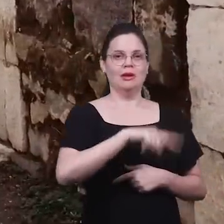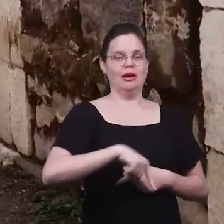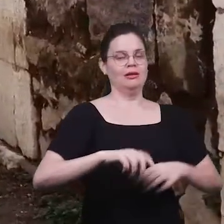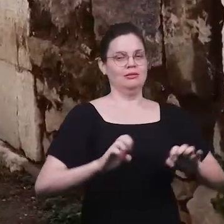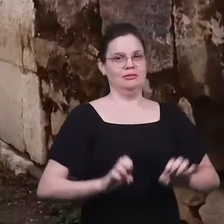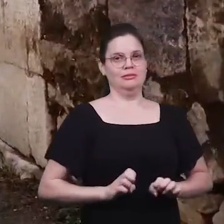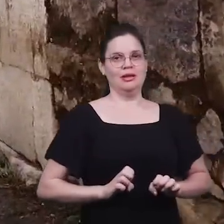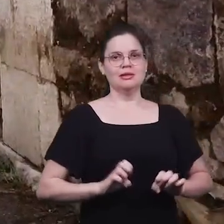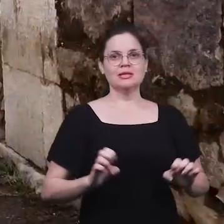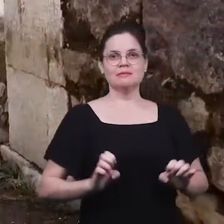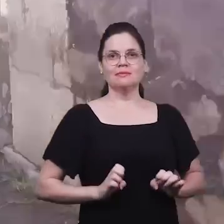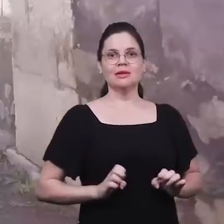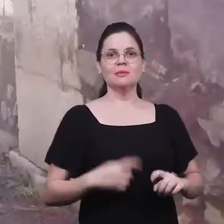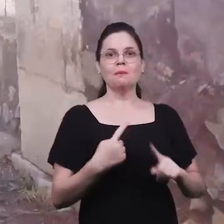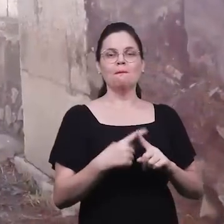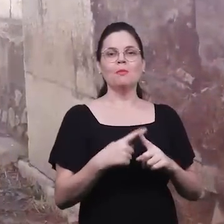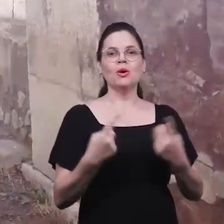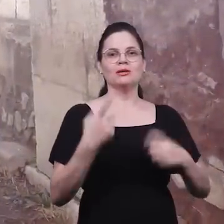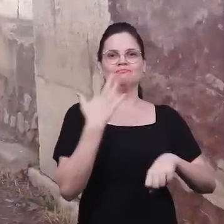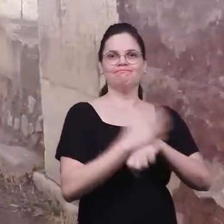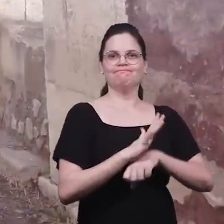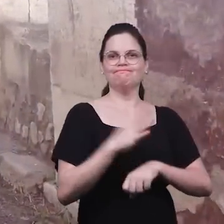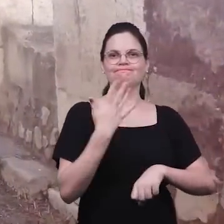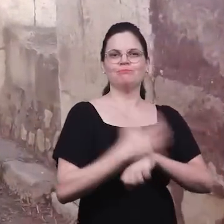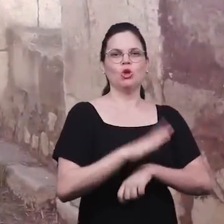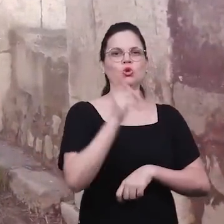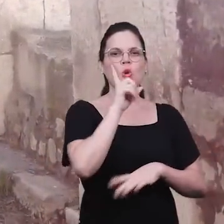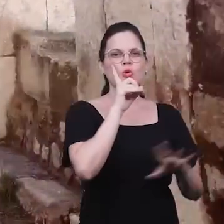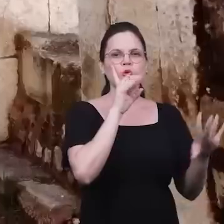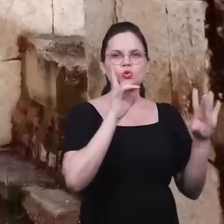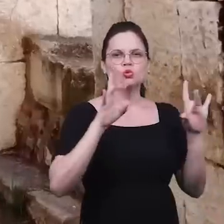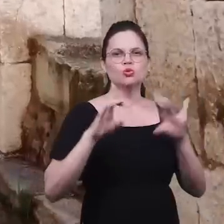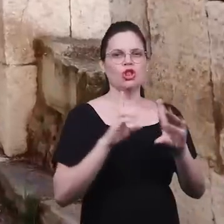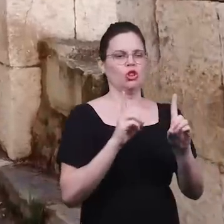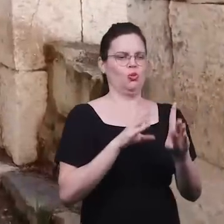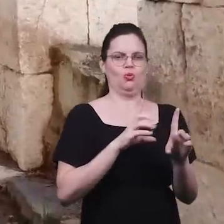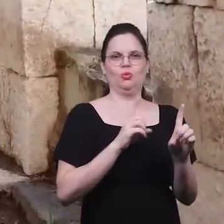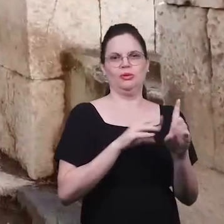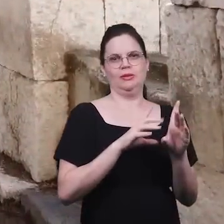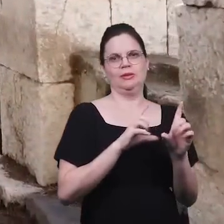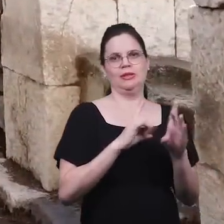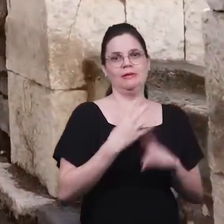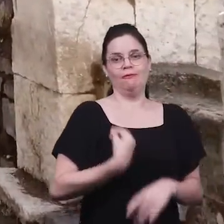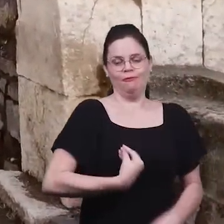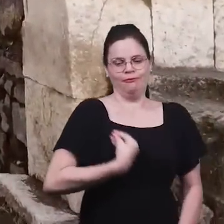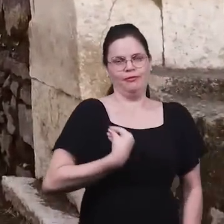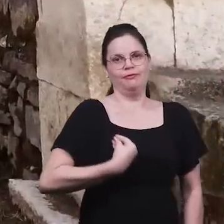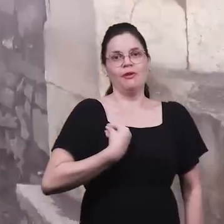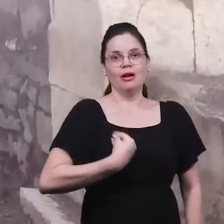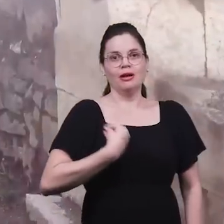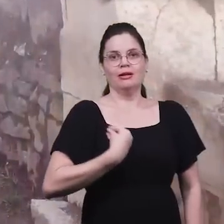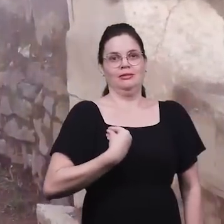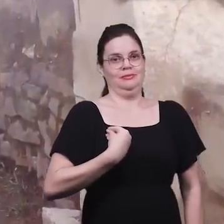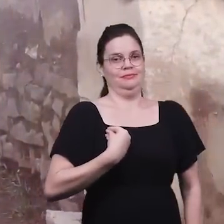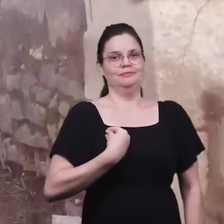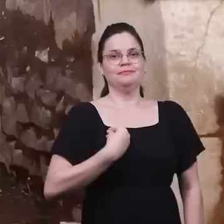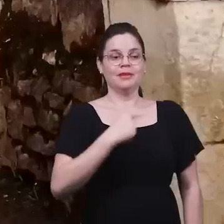igreja para viver a doutrina. Então, foi a maior